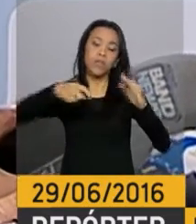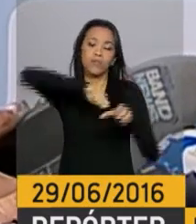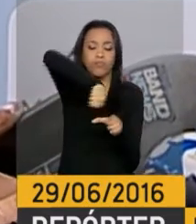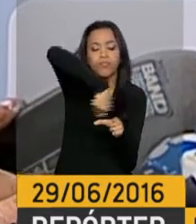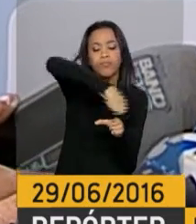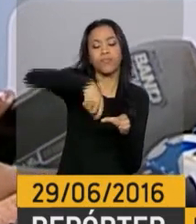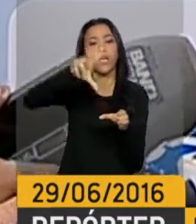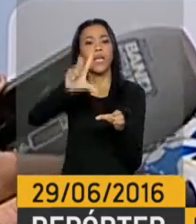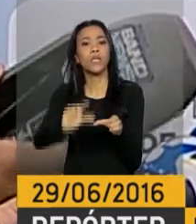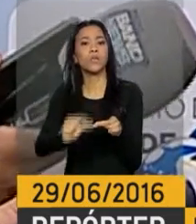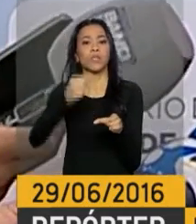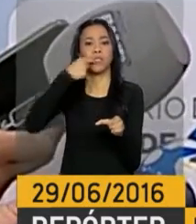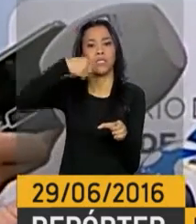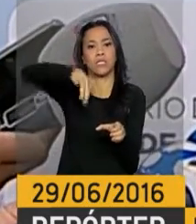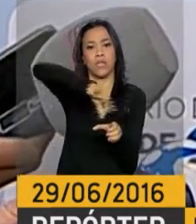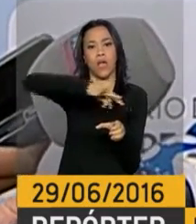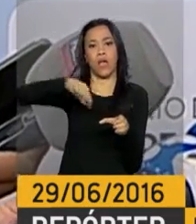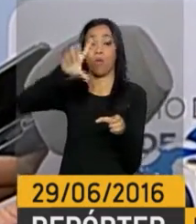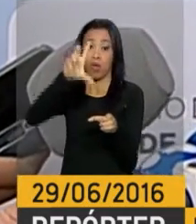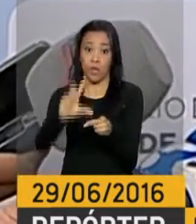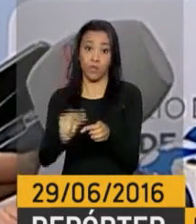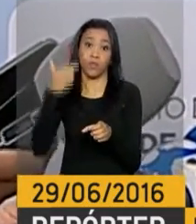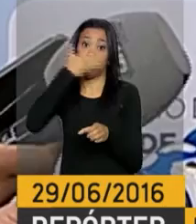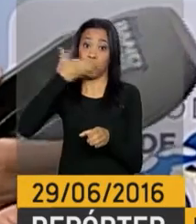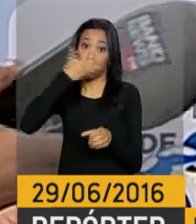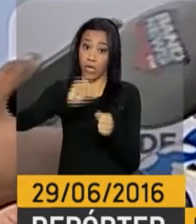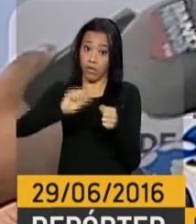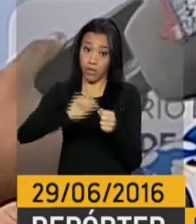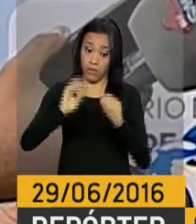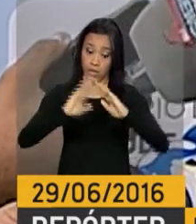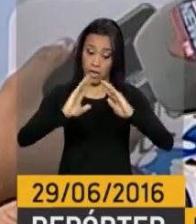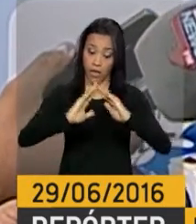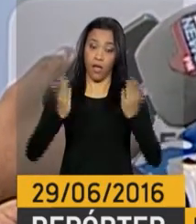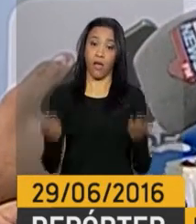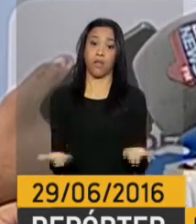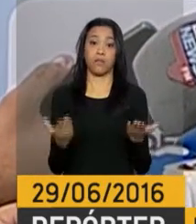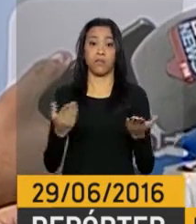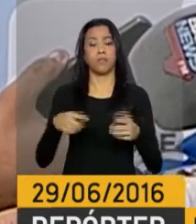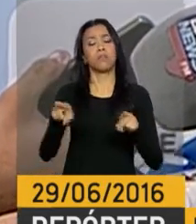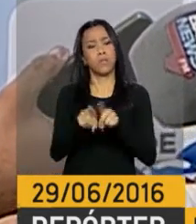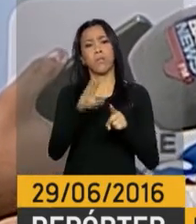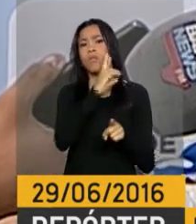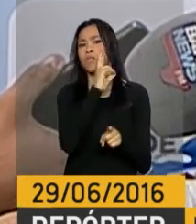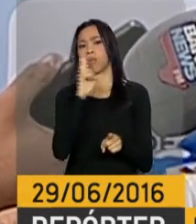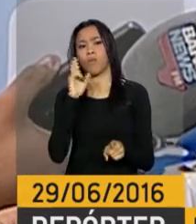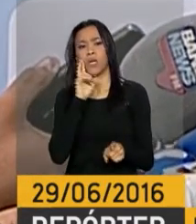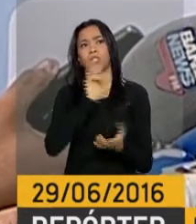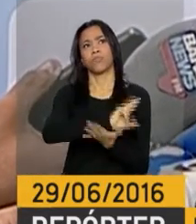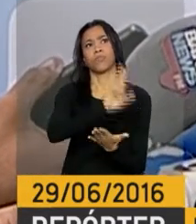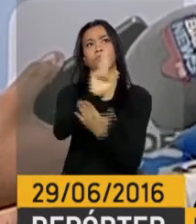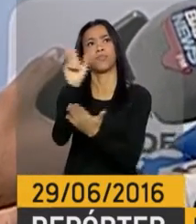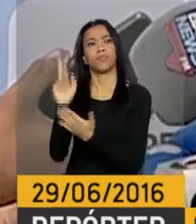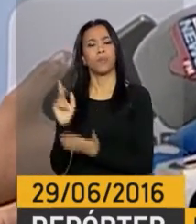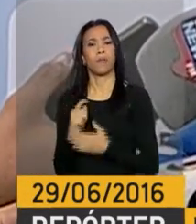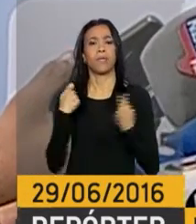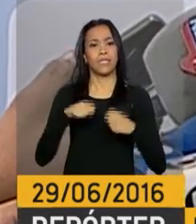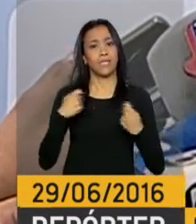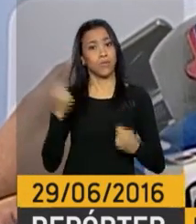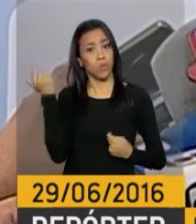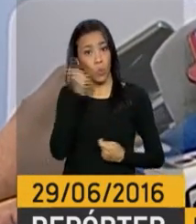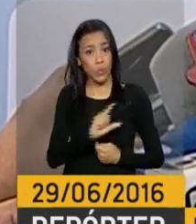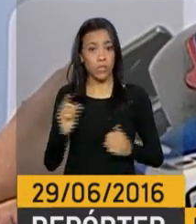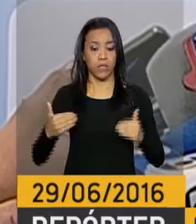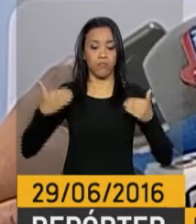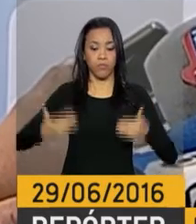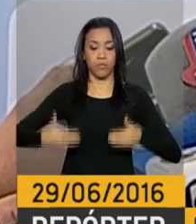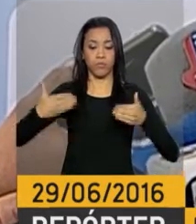e açúcar na alimentação que é produzida em casa, sobre a mesa, os restaurantes. Nós precisamos conseguir avançar cada